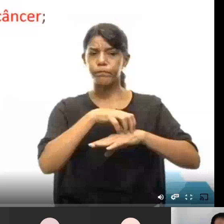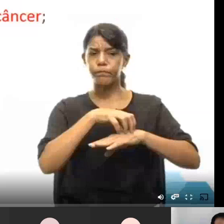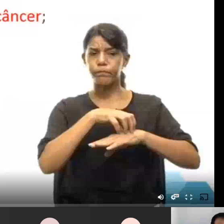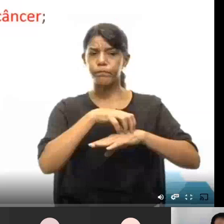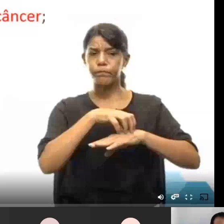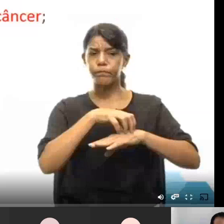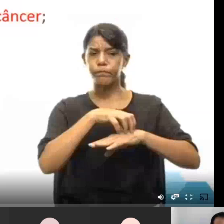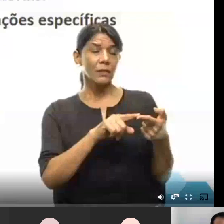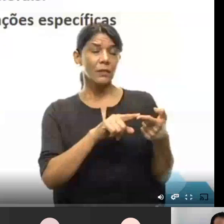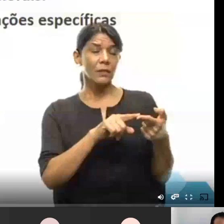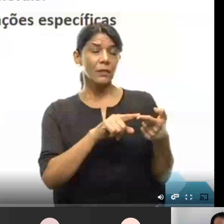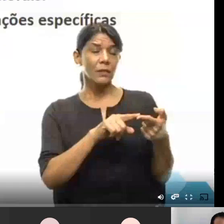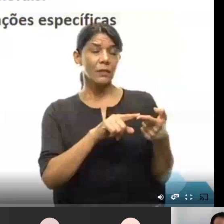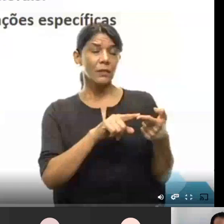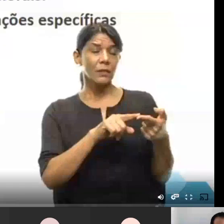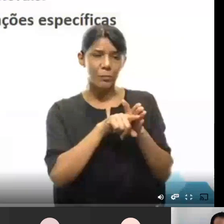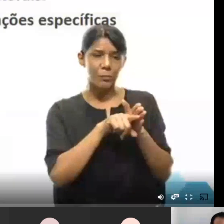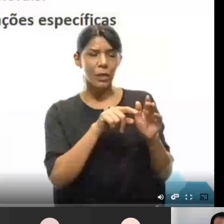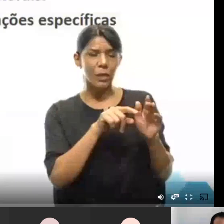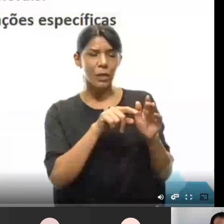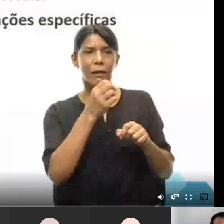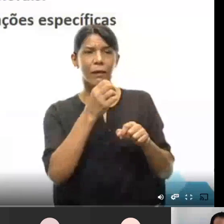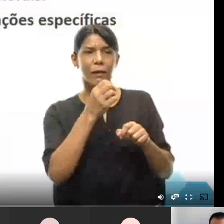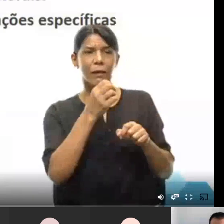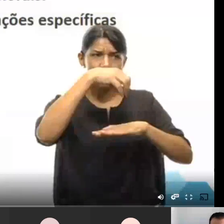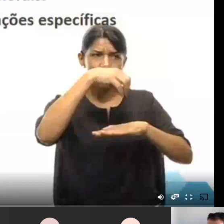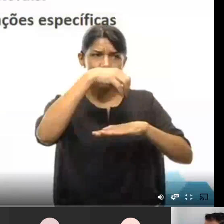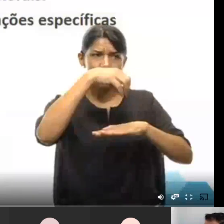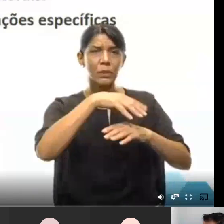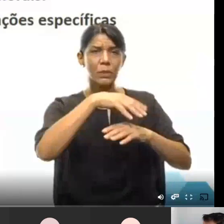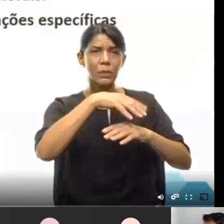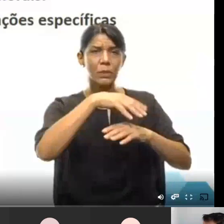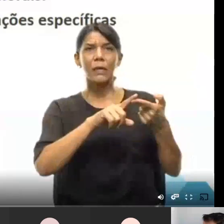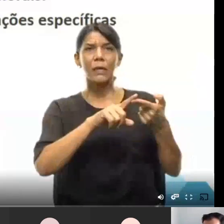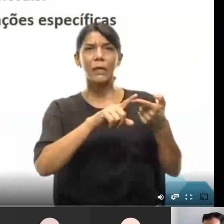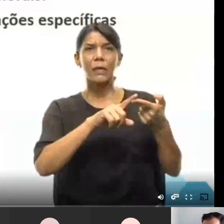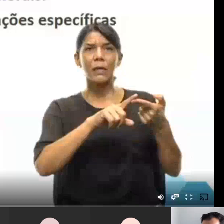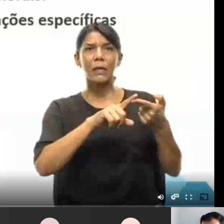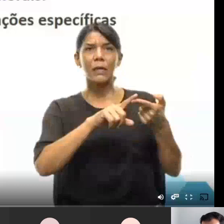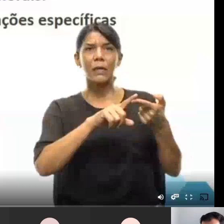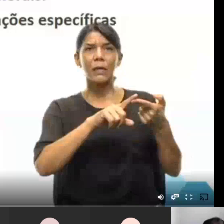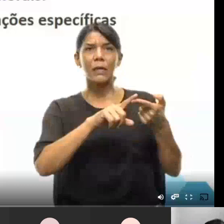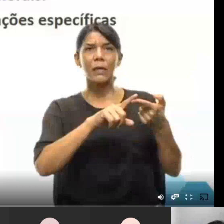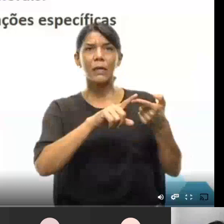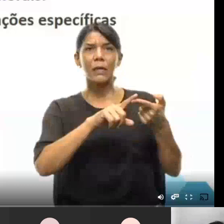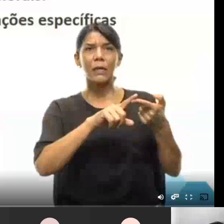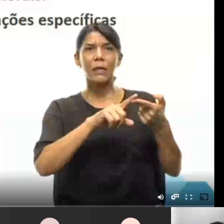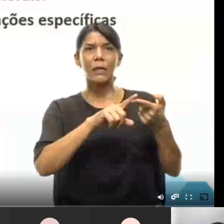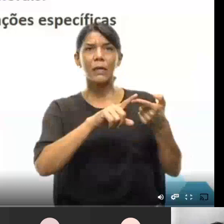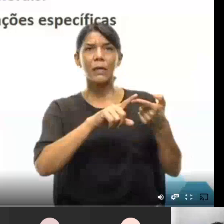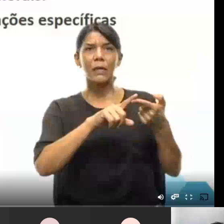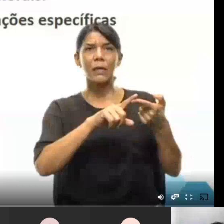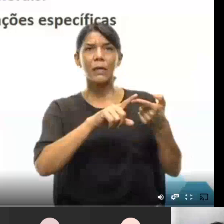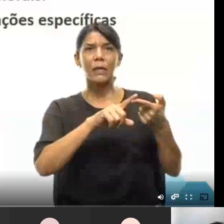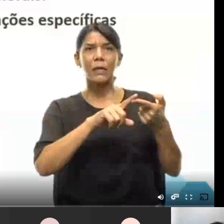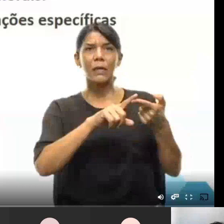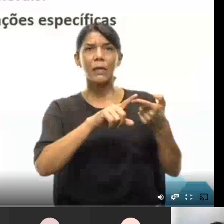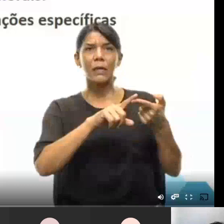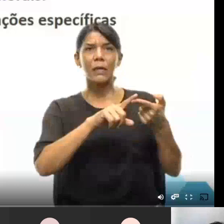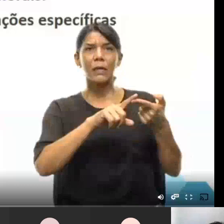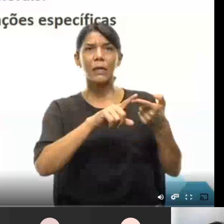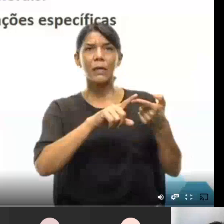Os diagnósticos por imagem, que são radiografias, tomografias e ARM, ressonância magnética,